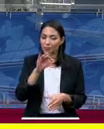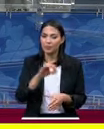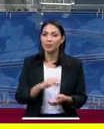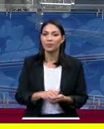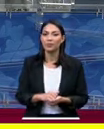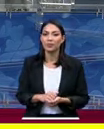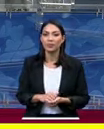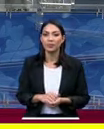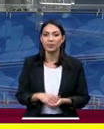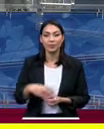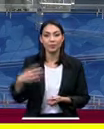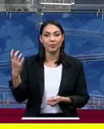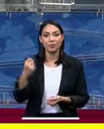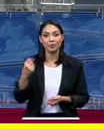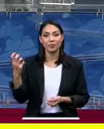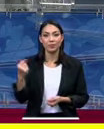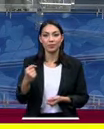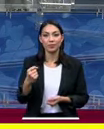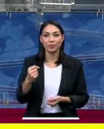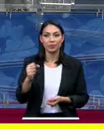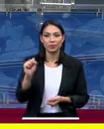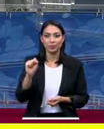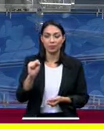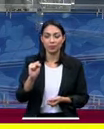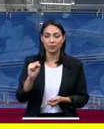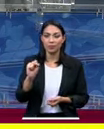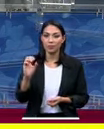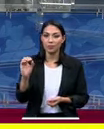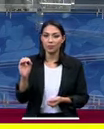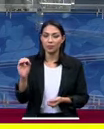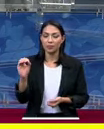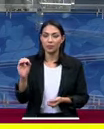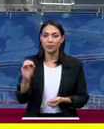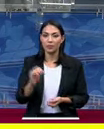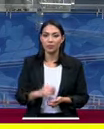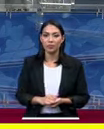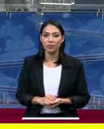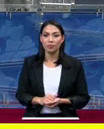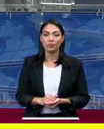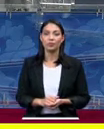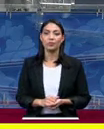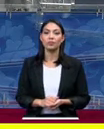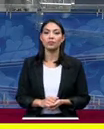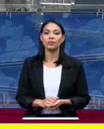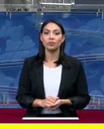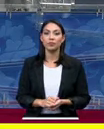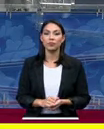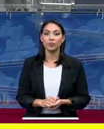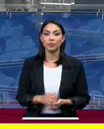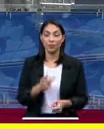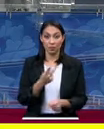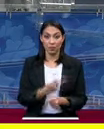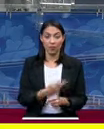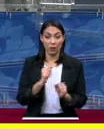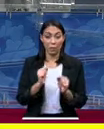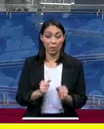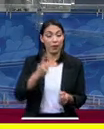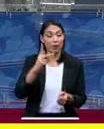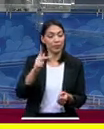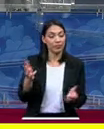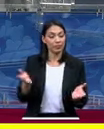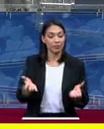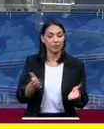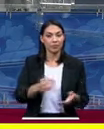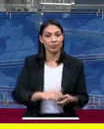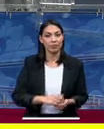globo. Branca, número 80. Branca, 80. Este prêmio pode sair para você hoje,